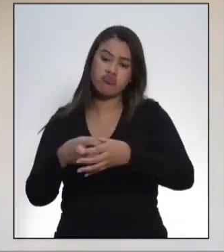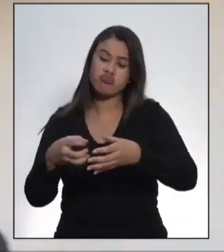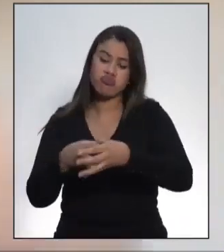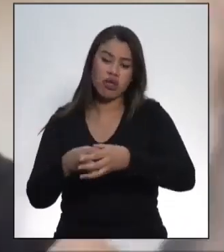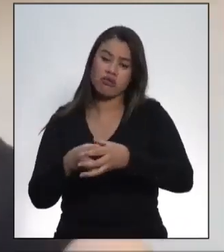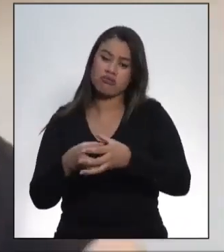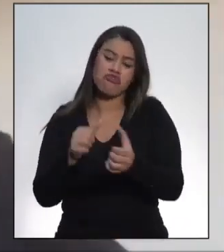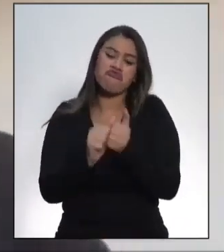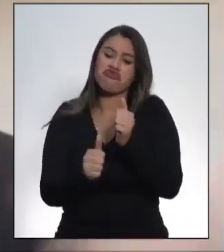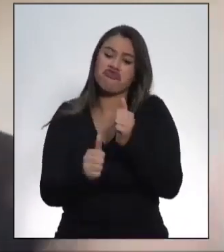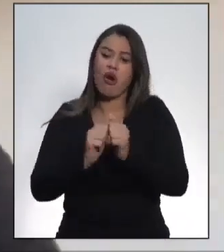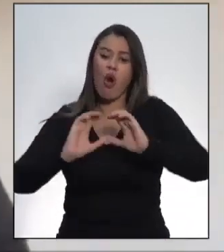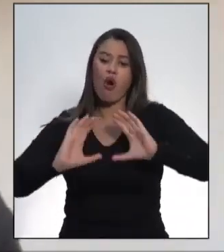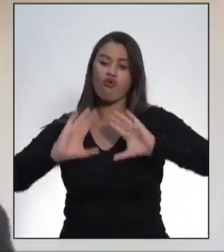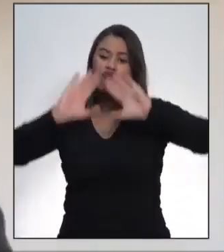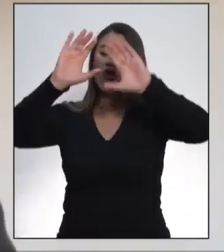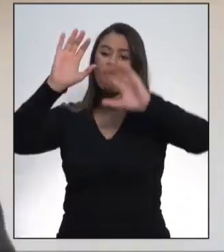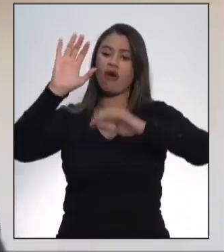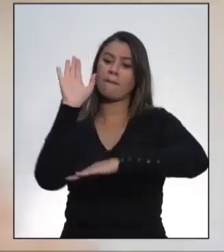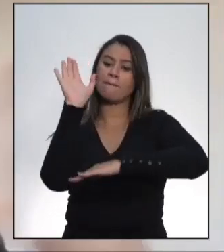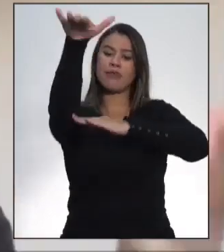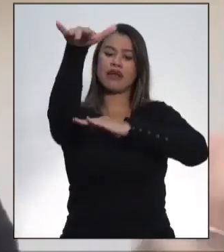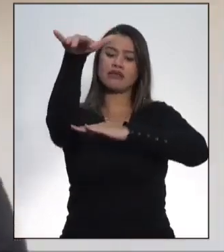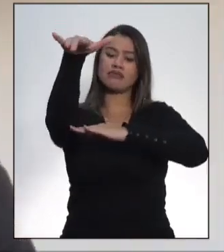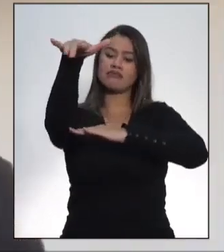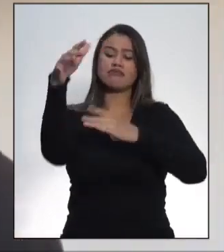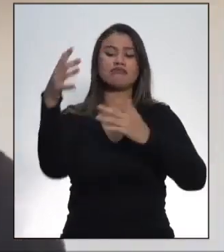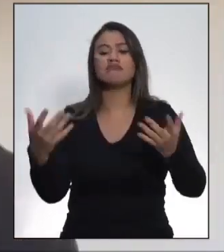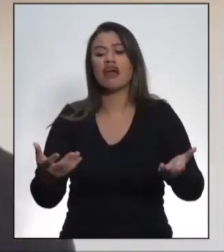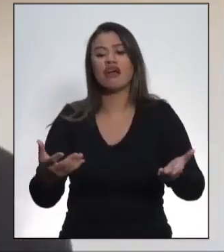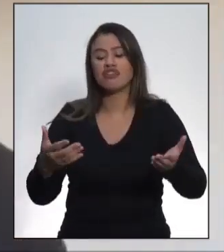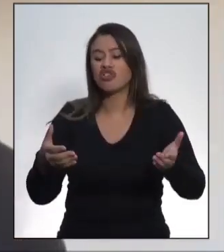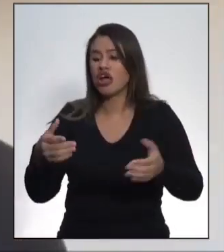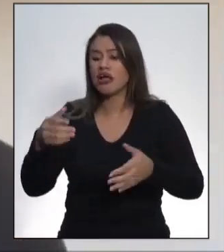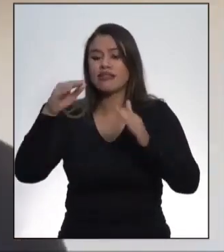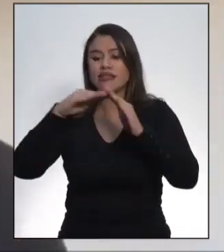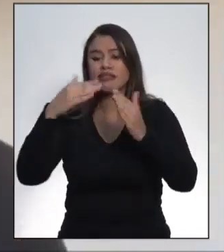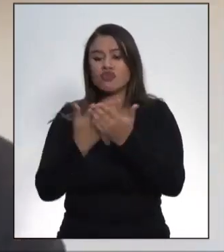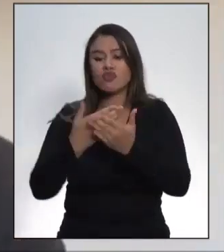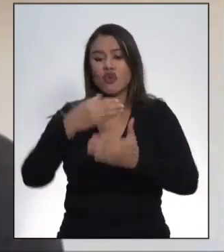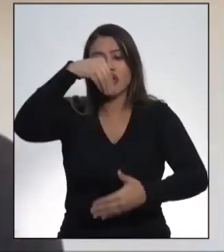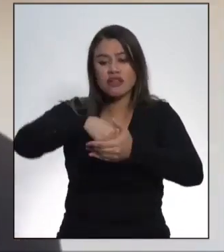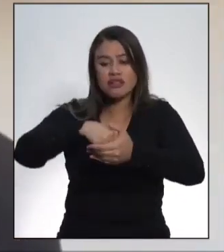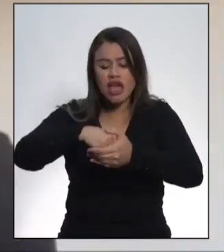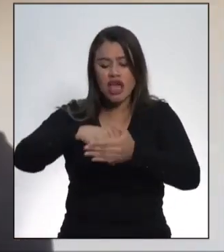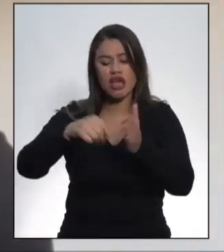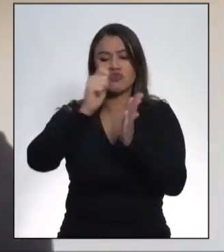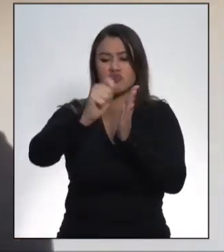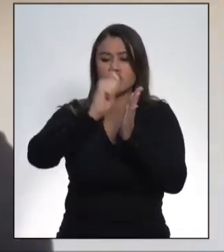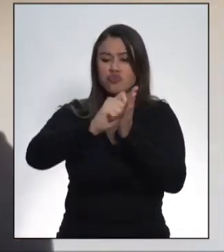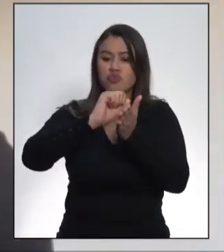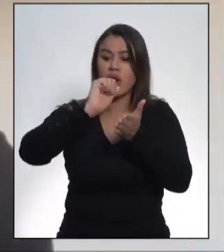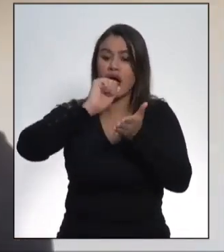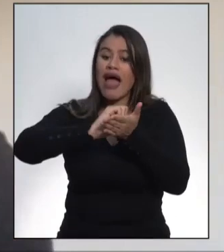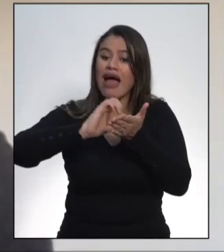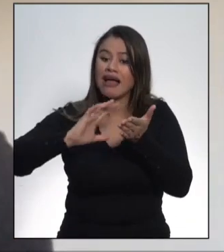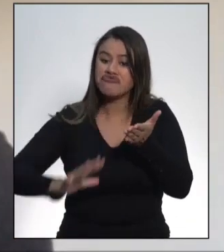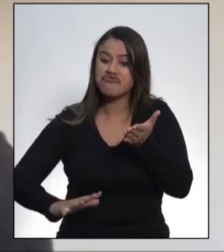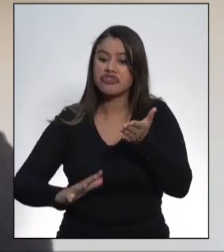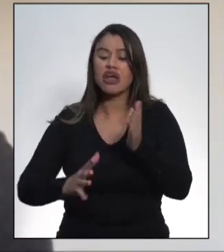futebol, jogar vôlei, jogar basquete, fazer um trabalho de grupo na escola, ou frequentar